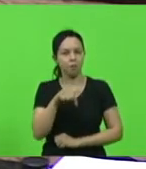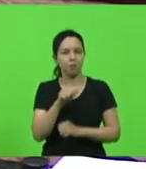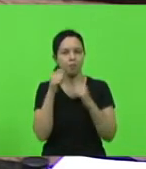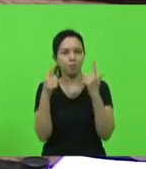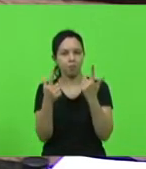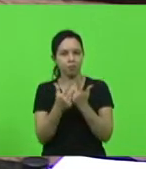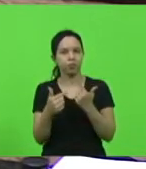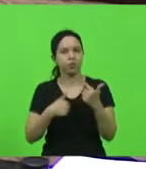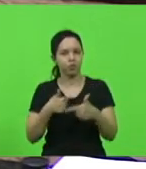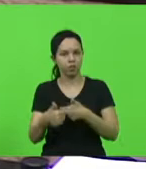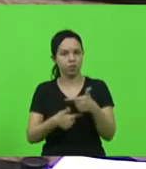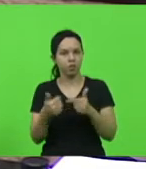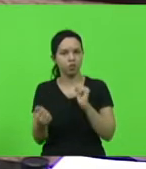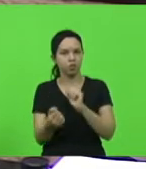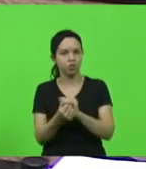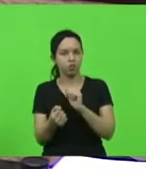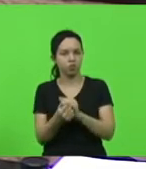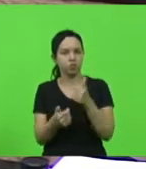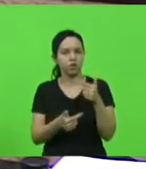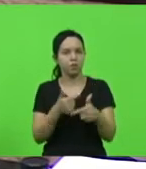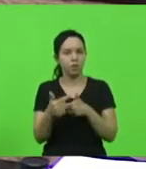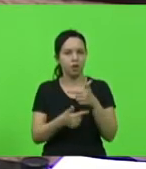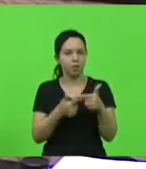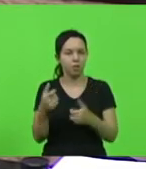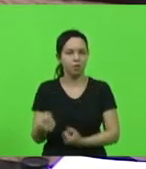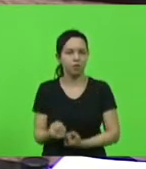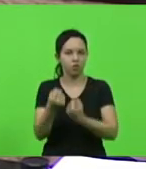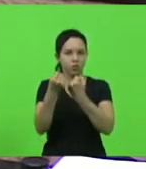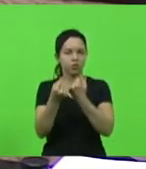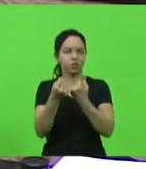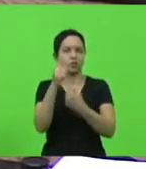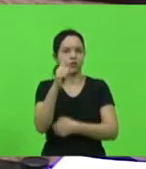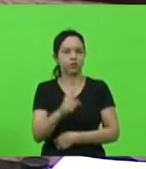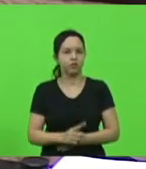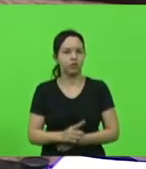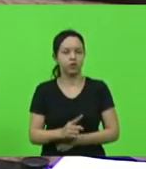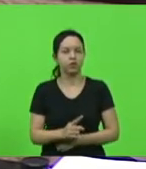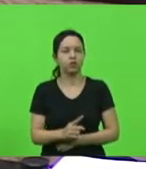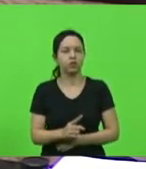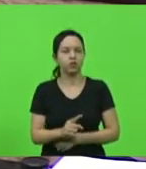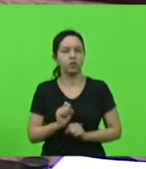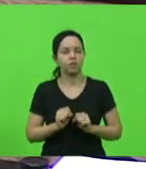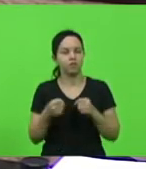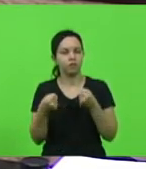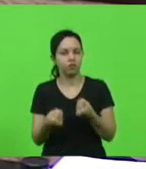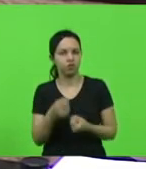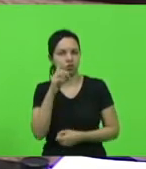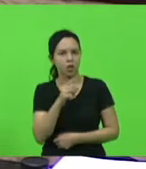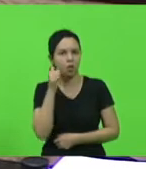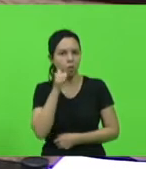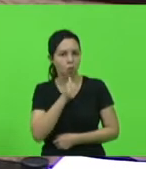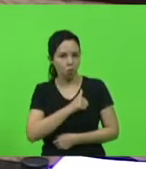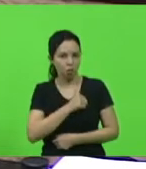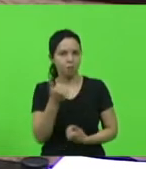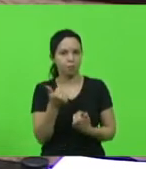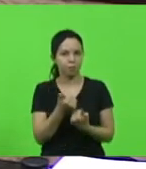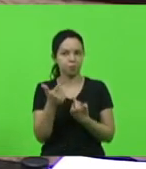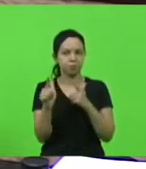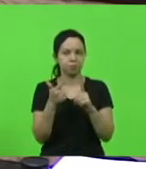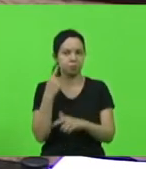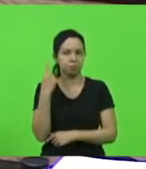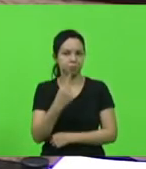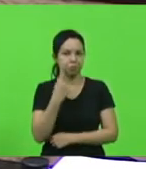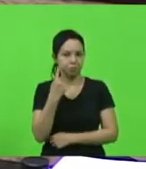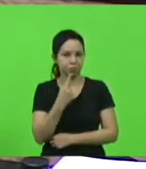pelo fortalecimento das ações em defesa dos direitos das mulheres, com o apoio das demais deputadas. E